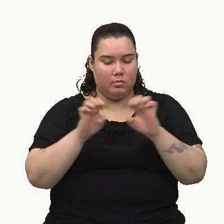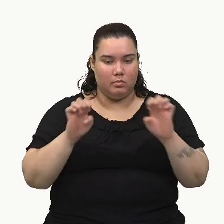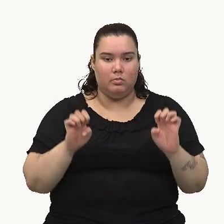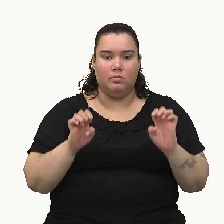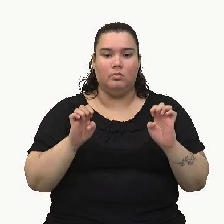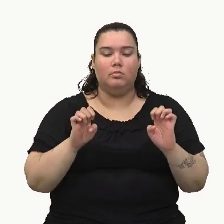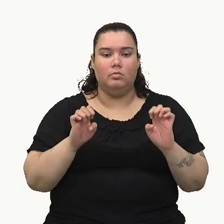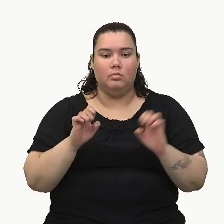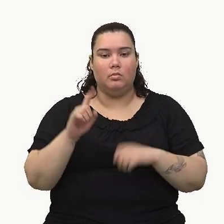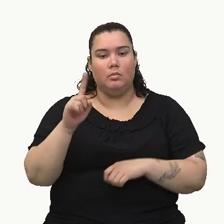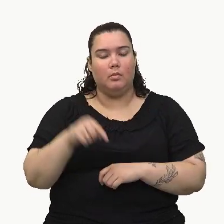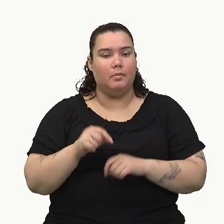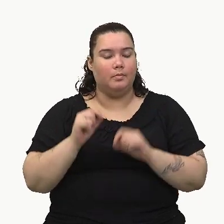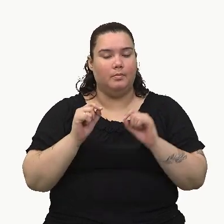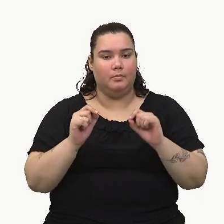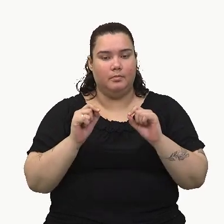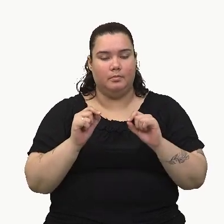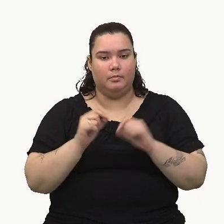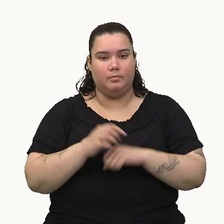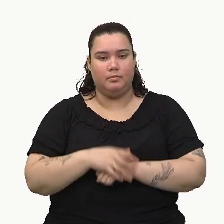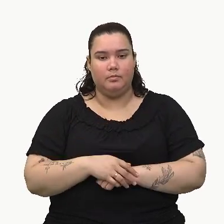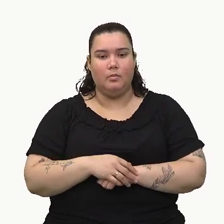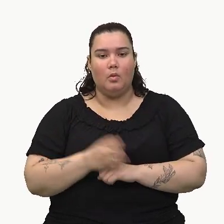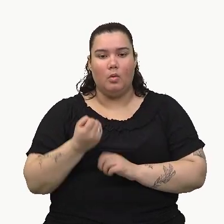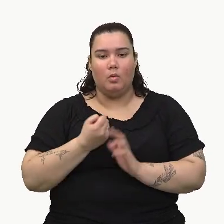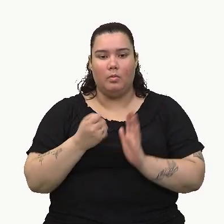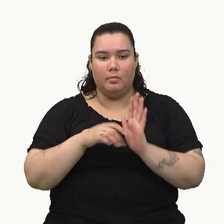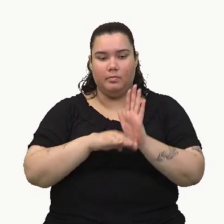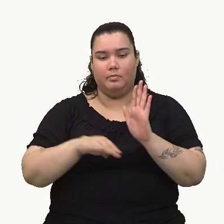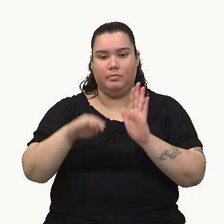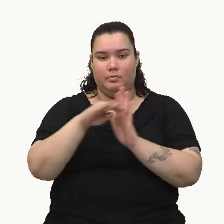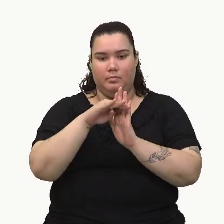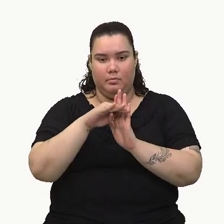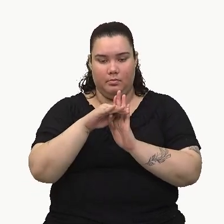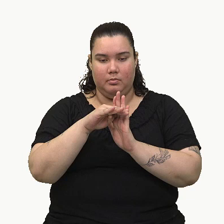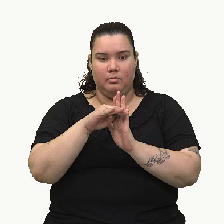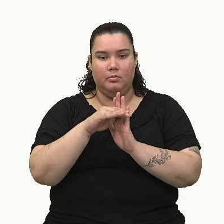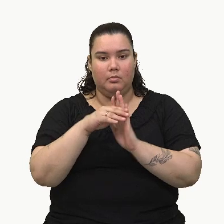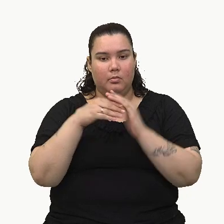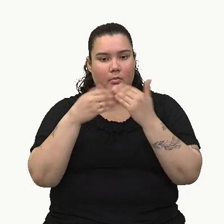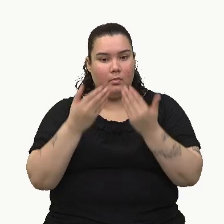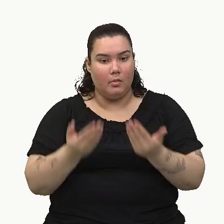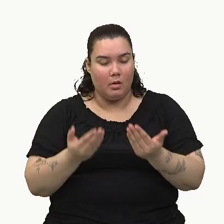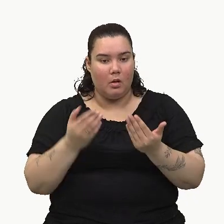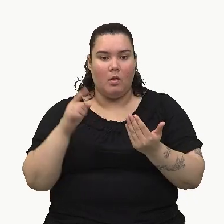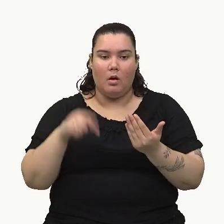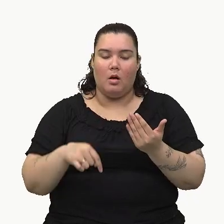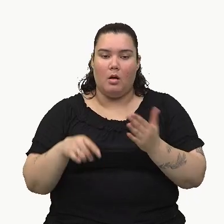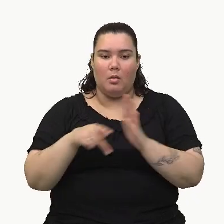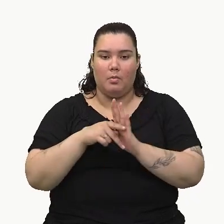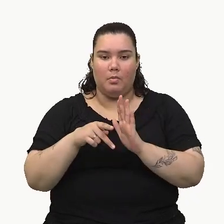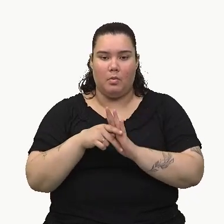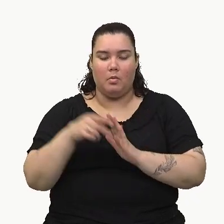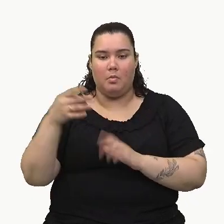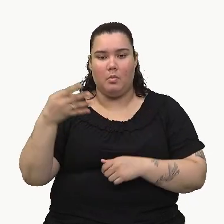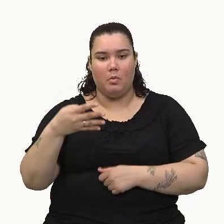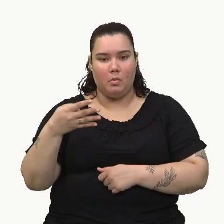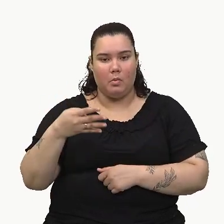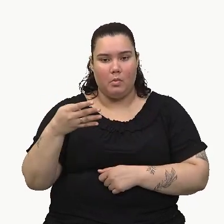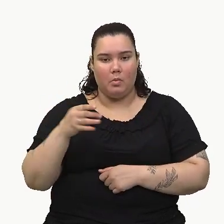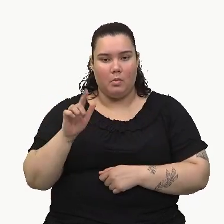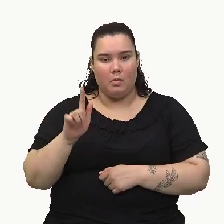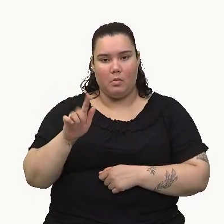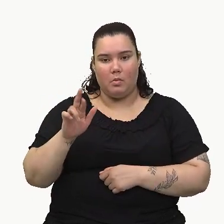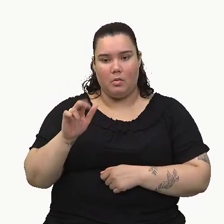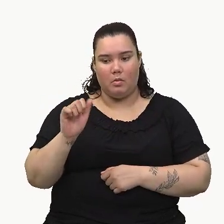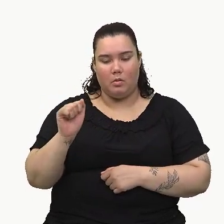polinômio é justamente o maior valor dessa soma. Aqui nesse caso, então, esse polinômio é